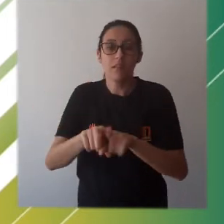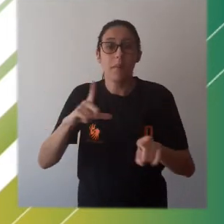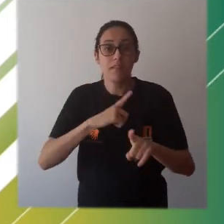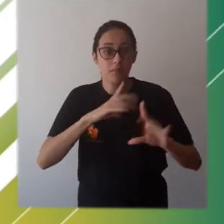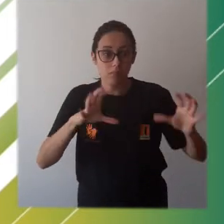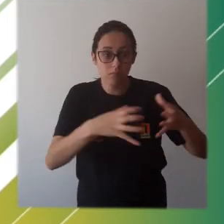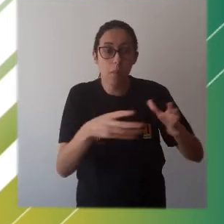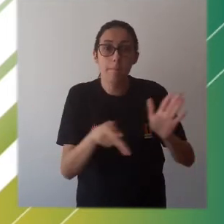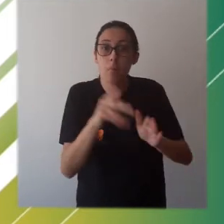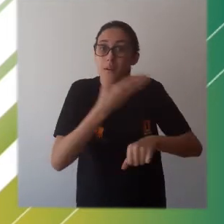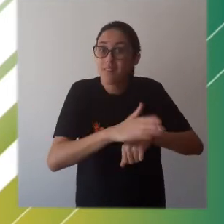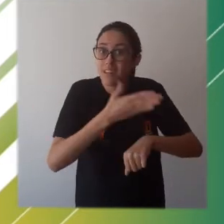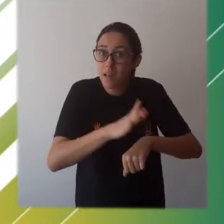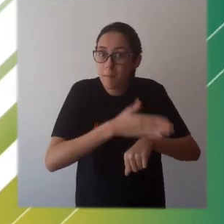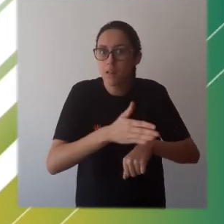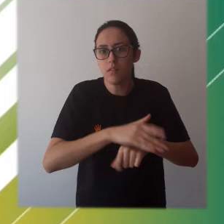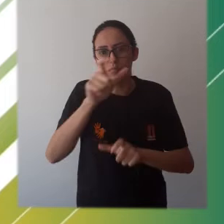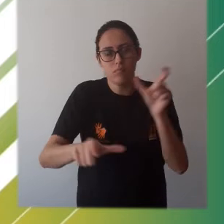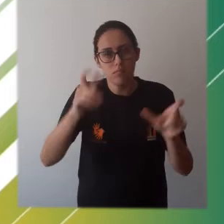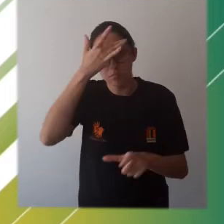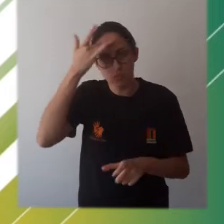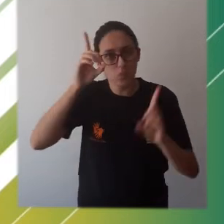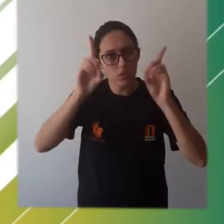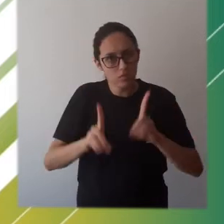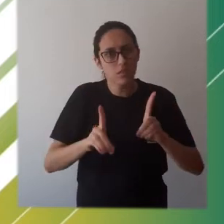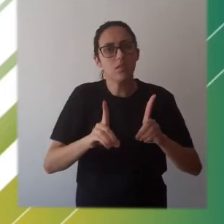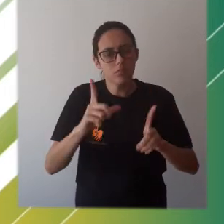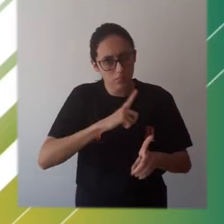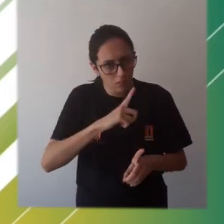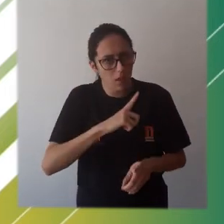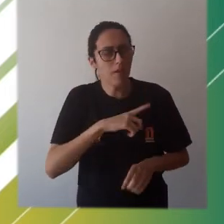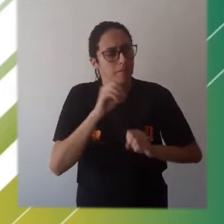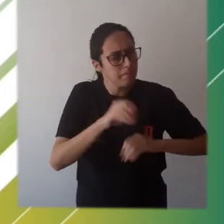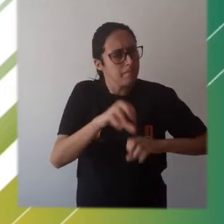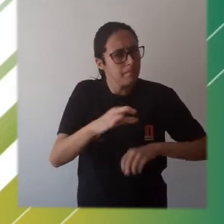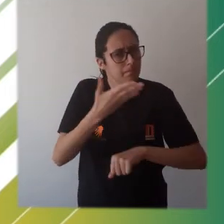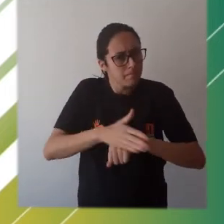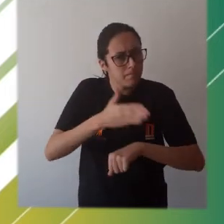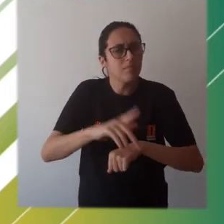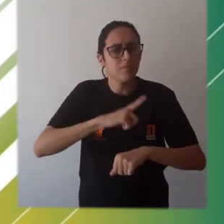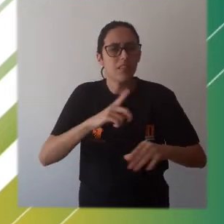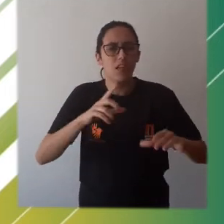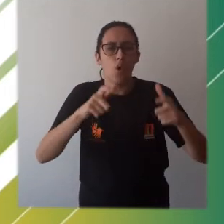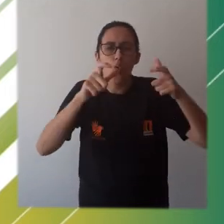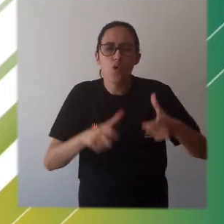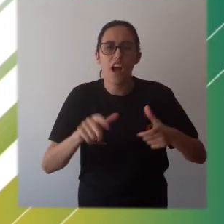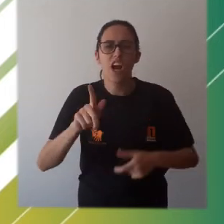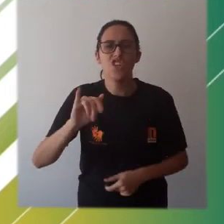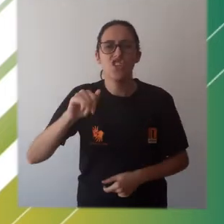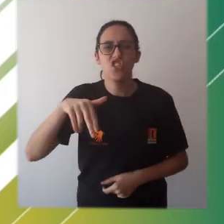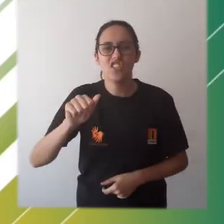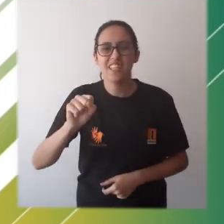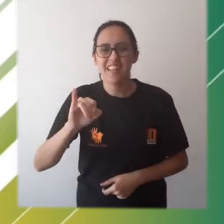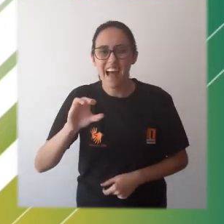um centro de treinamento do paradesporto, onde nós dedicamos uma das nossas instalações, um dos nossos ginásios